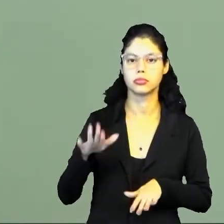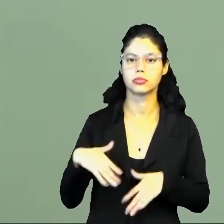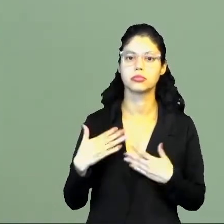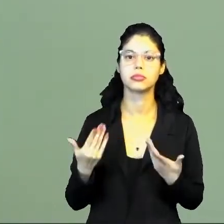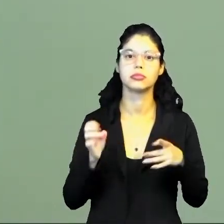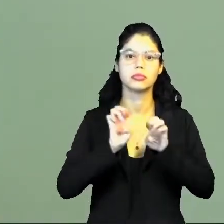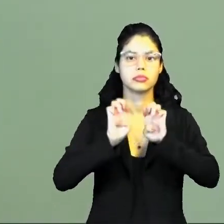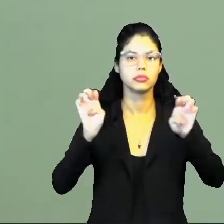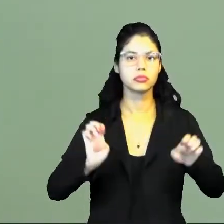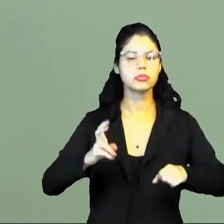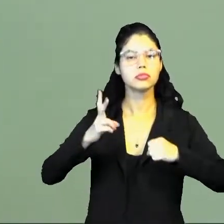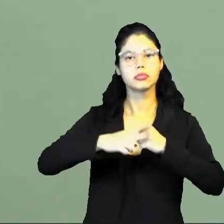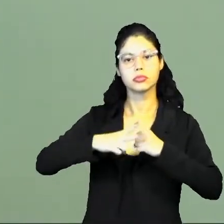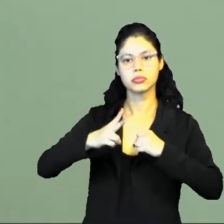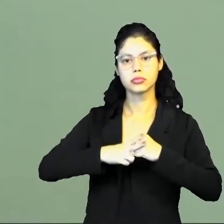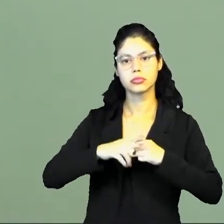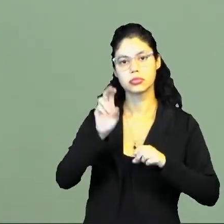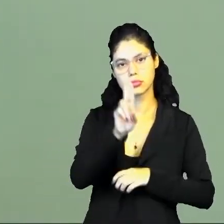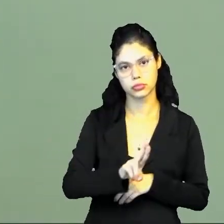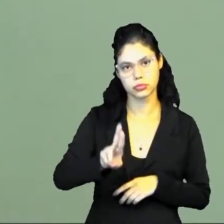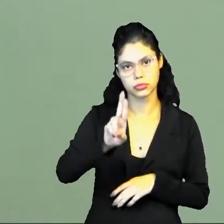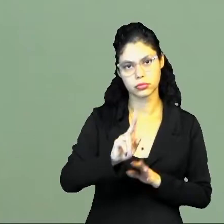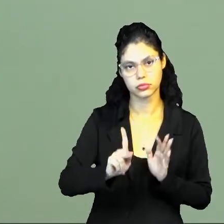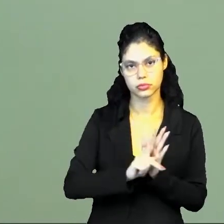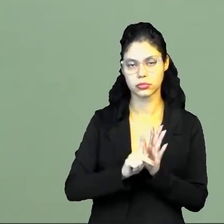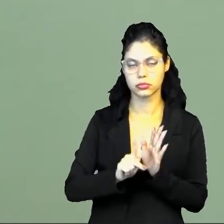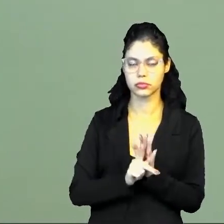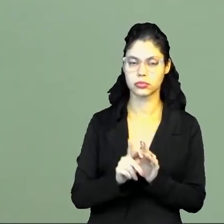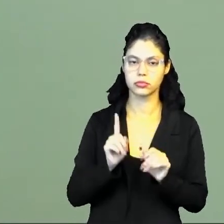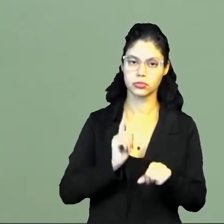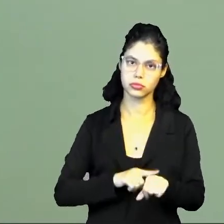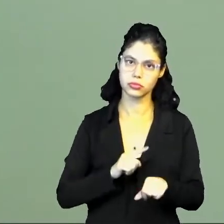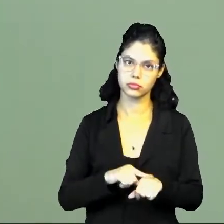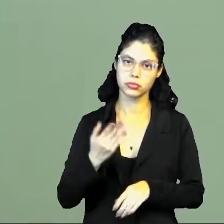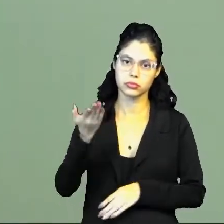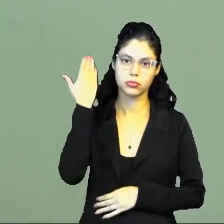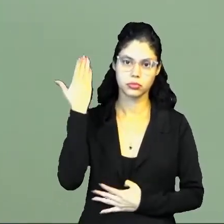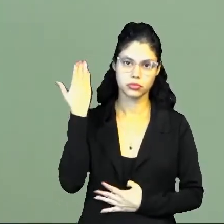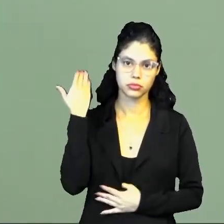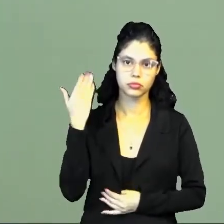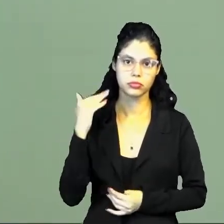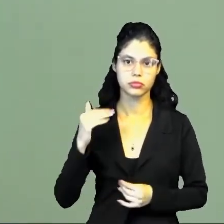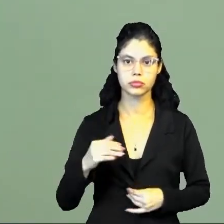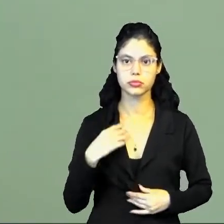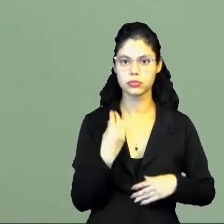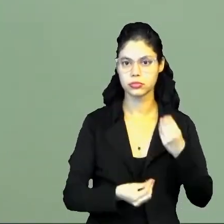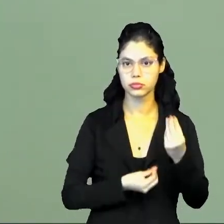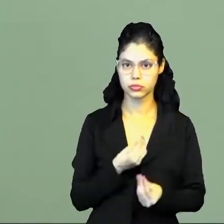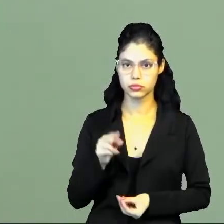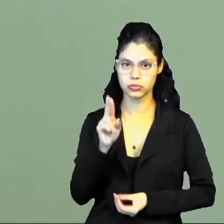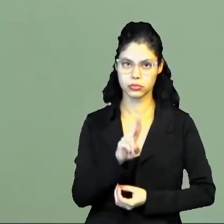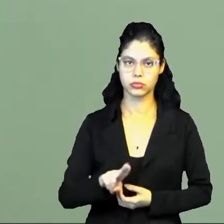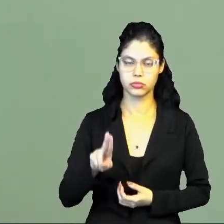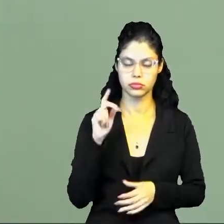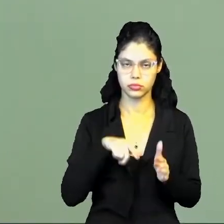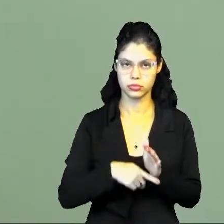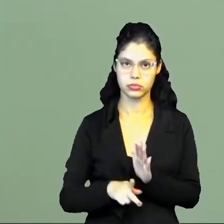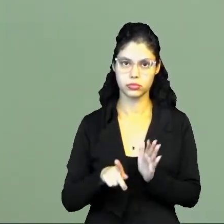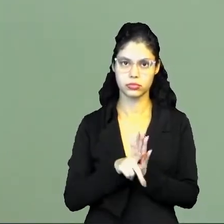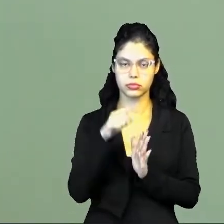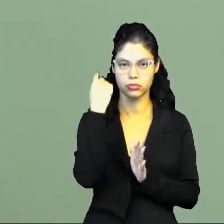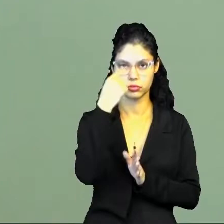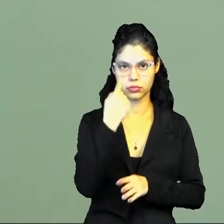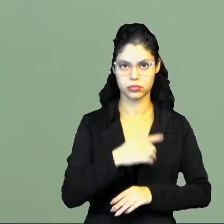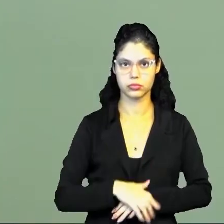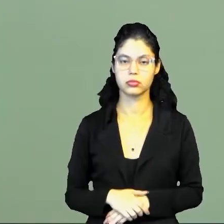quais estruturas verbais se utilizam desse tempo, né, que é o pretérito passado, tá? E como é que a gente utiliza isso dentro da língua